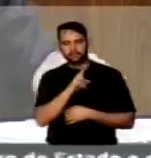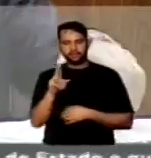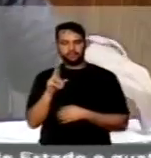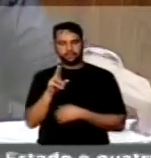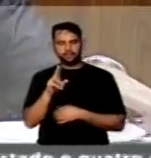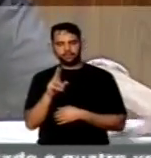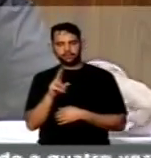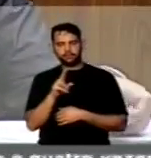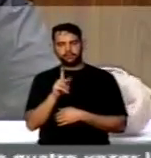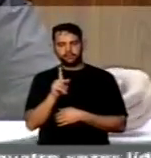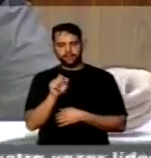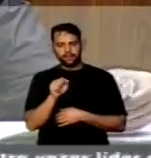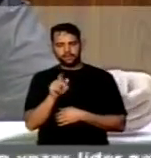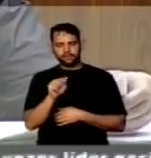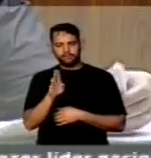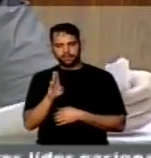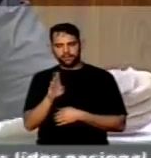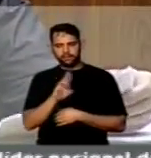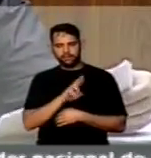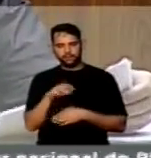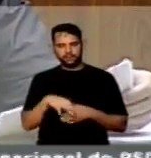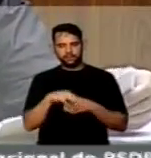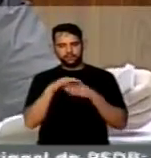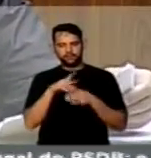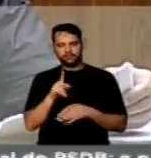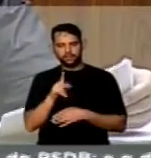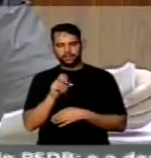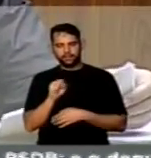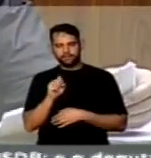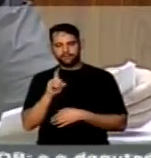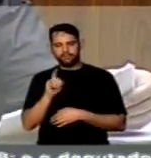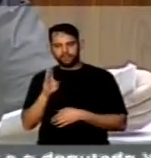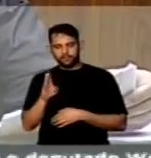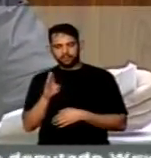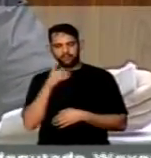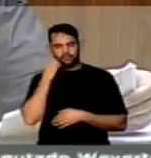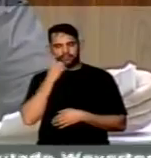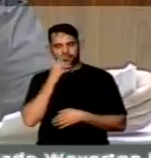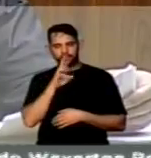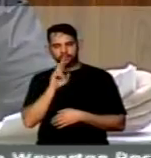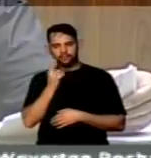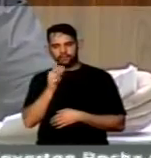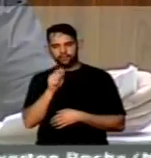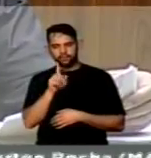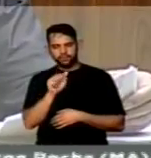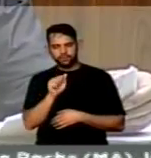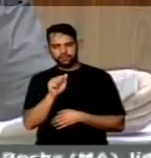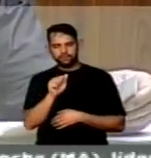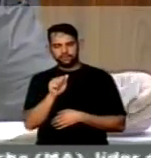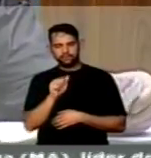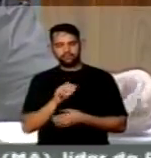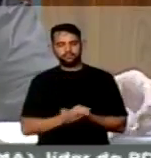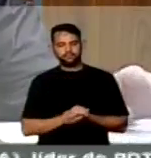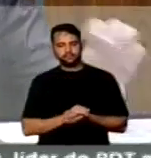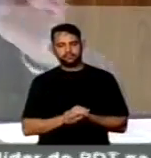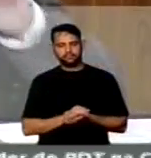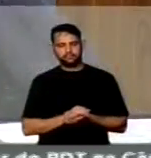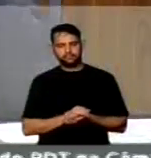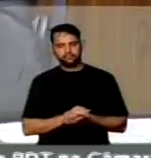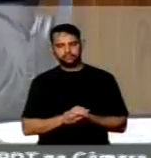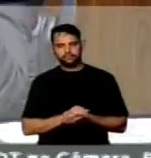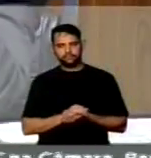nome do PSDB, liderança do PSDB, o deputado Rocha, PSDB,